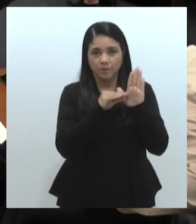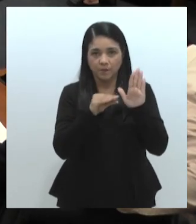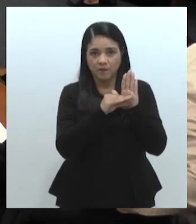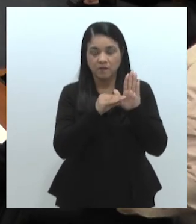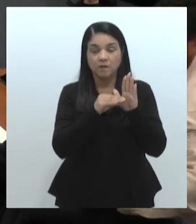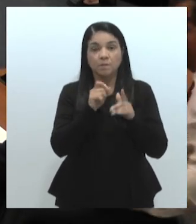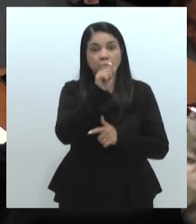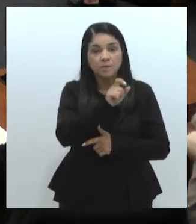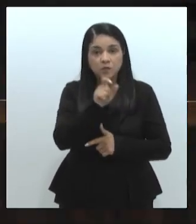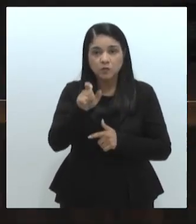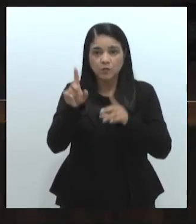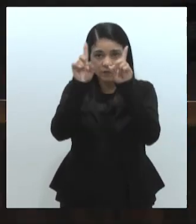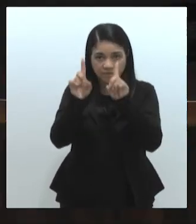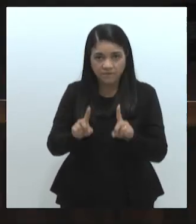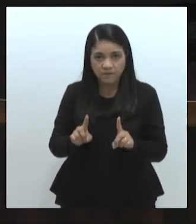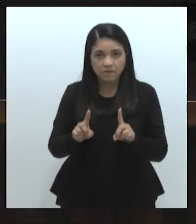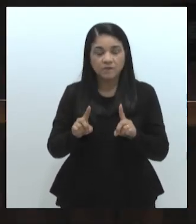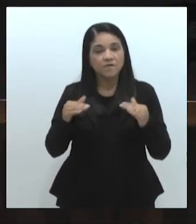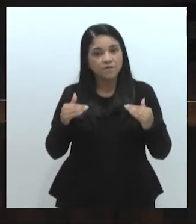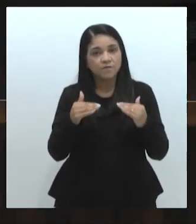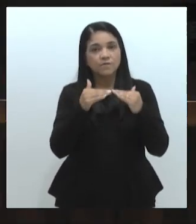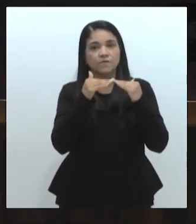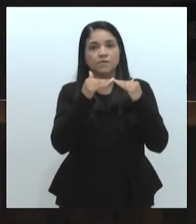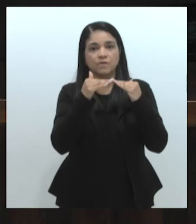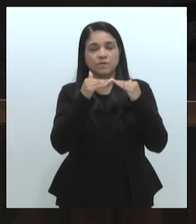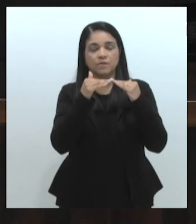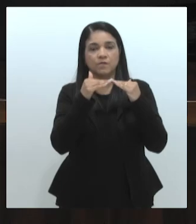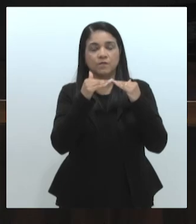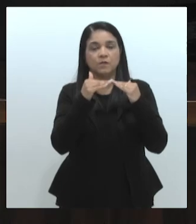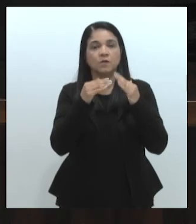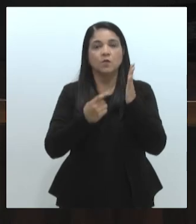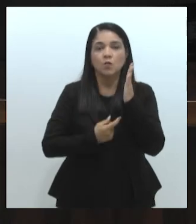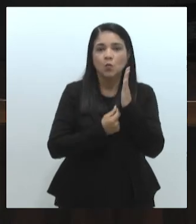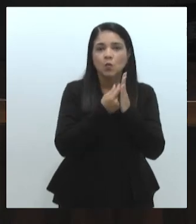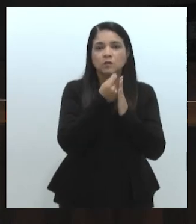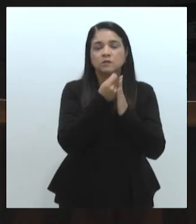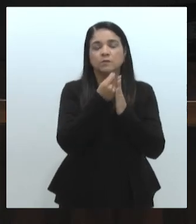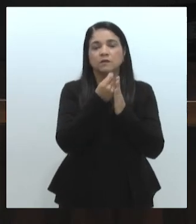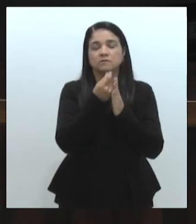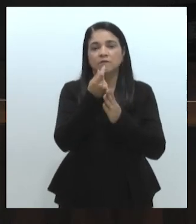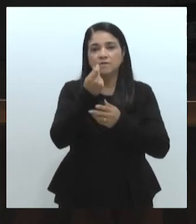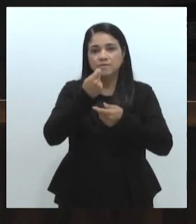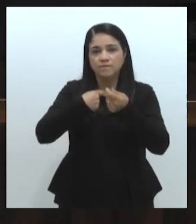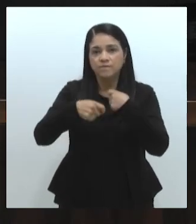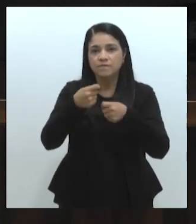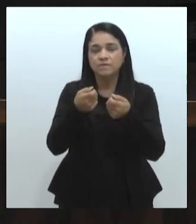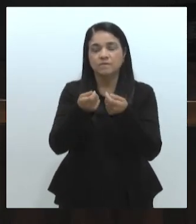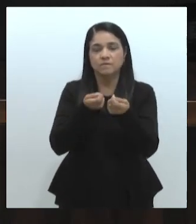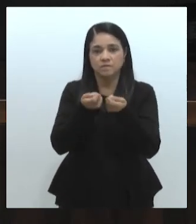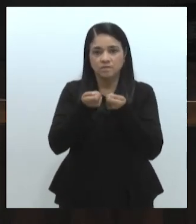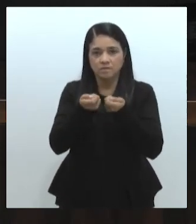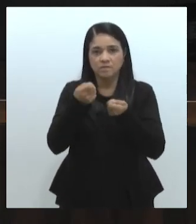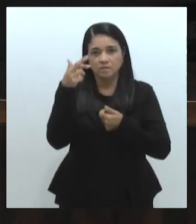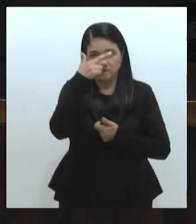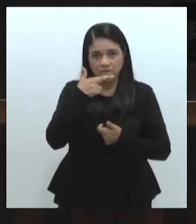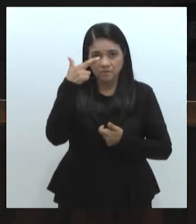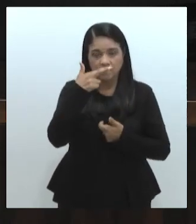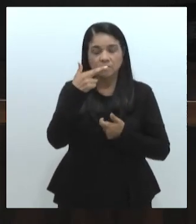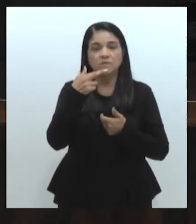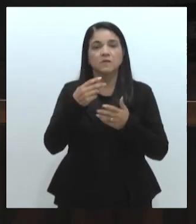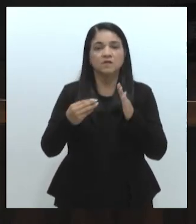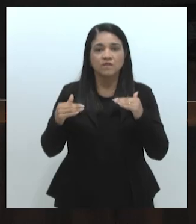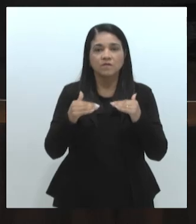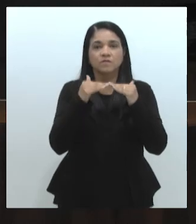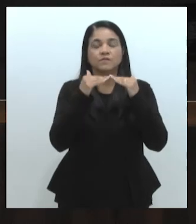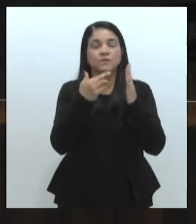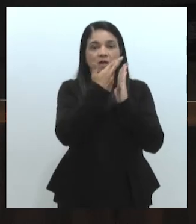da pessoa com deficiência favorável e de orçamento, finanças, fiscalização financeira e controle favorável,